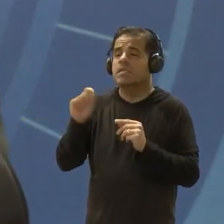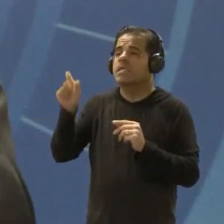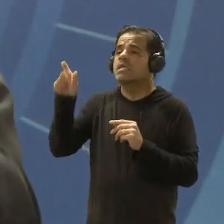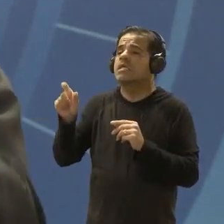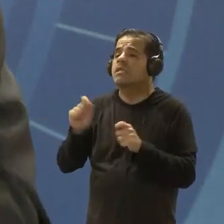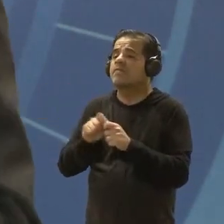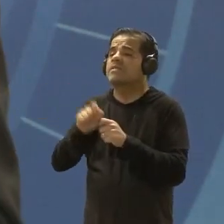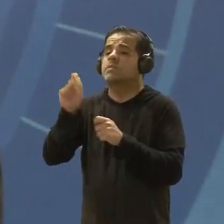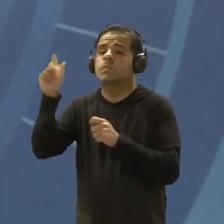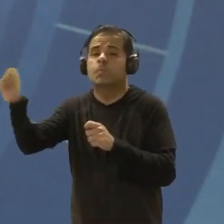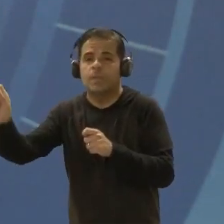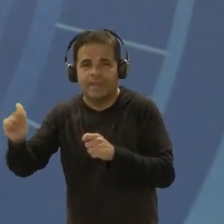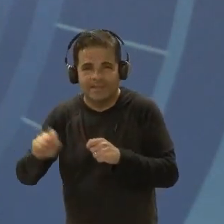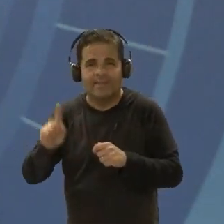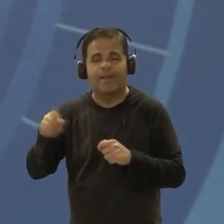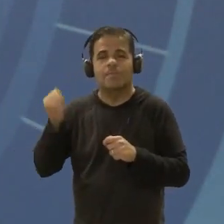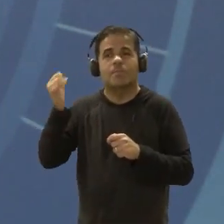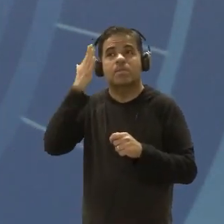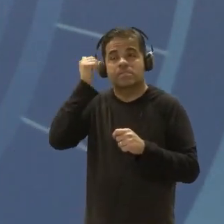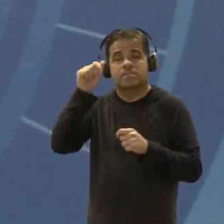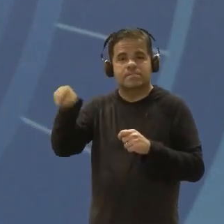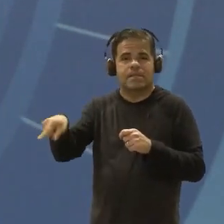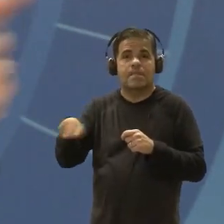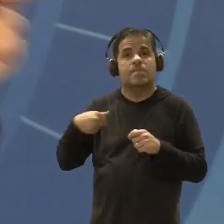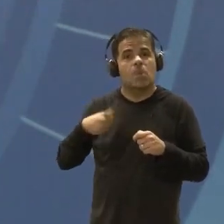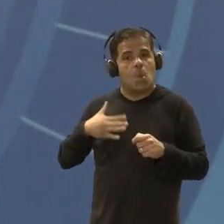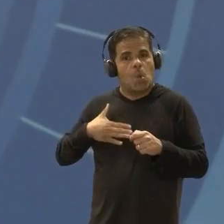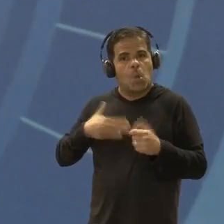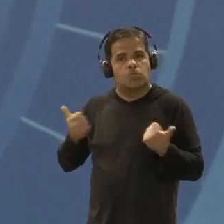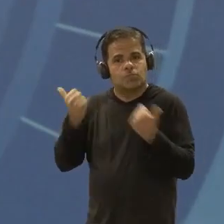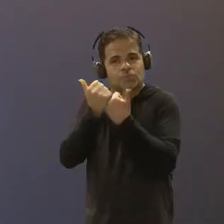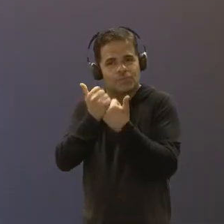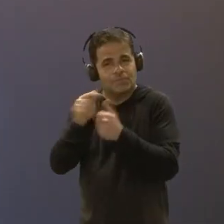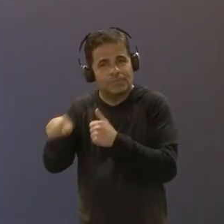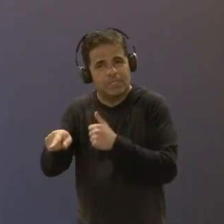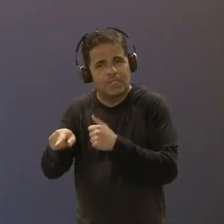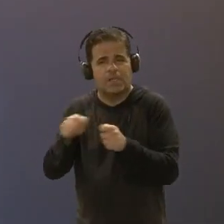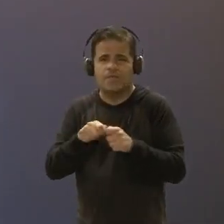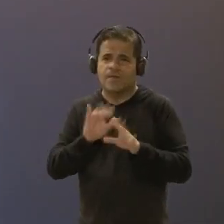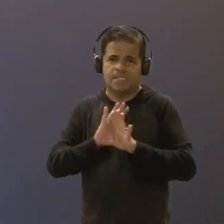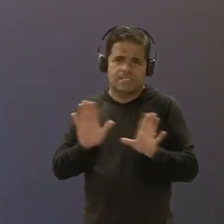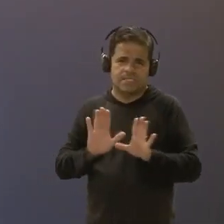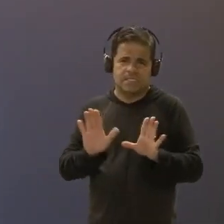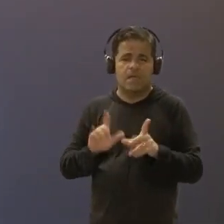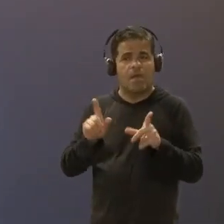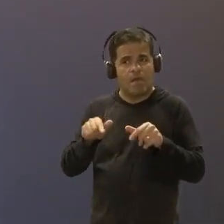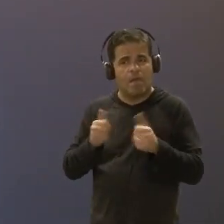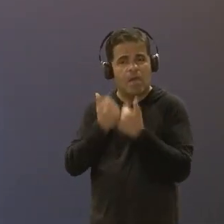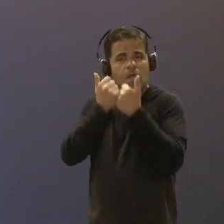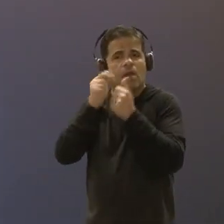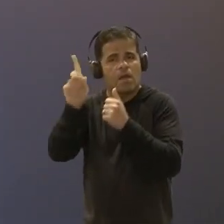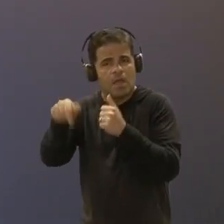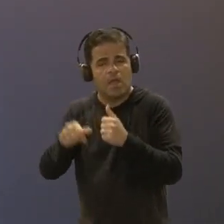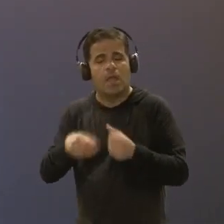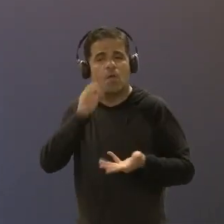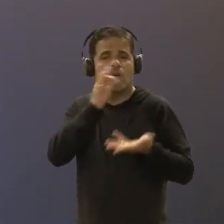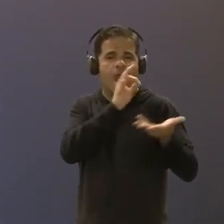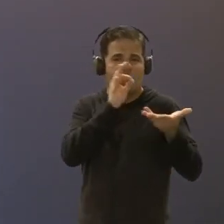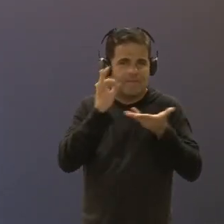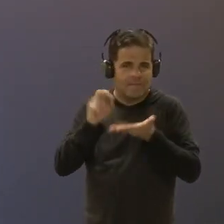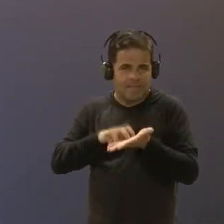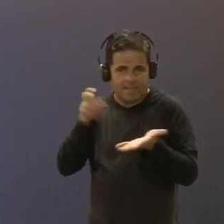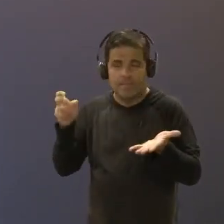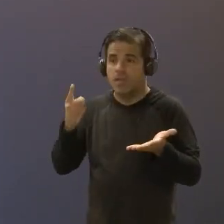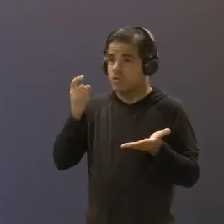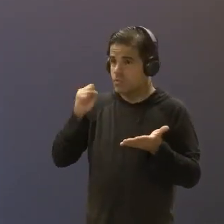é que está fazendo? É importante a gente saber, mas eu gosto de substituir. Não fazer um jejum intermitente, mas uma substituição no café da manhã. E